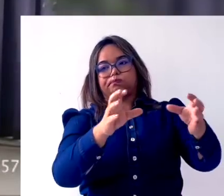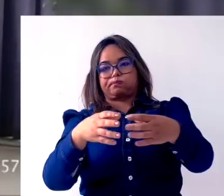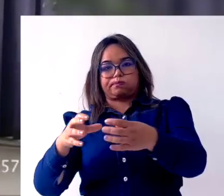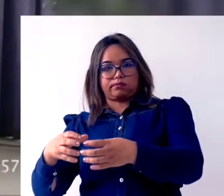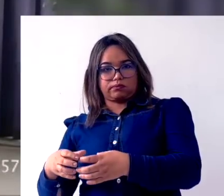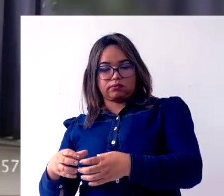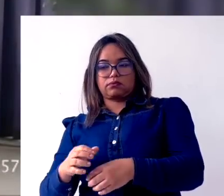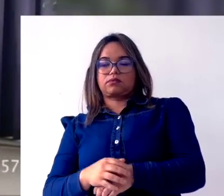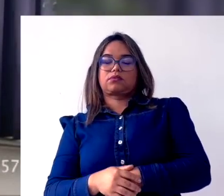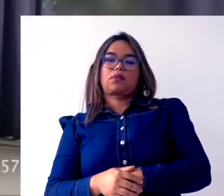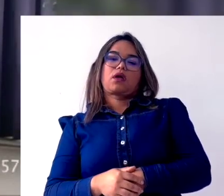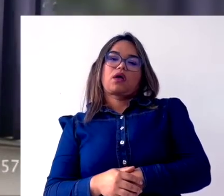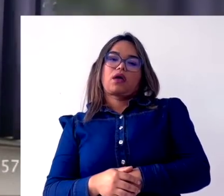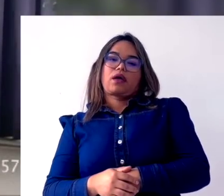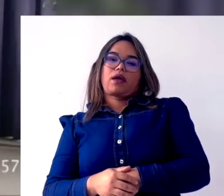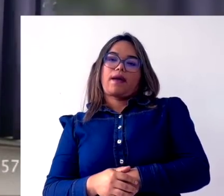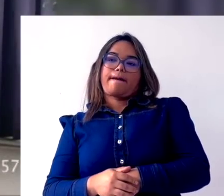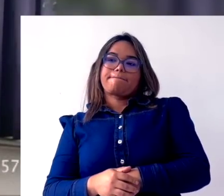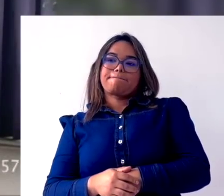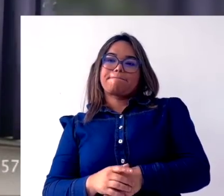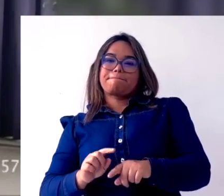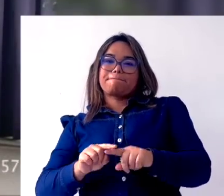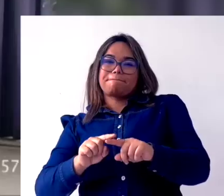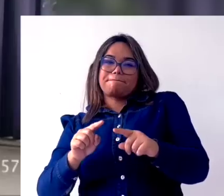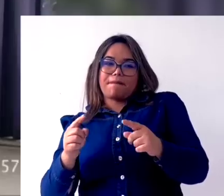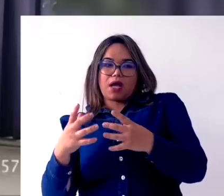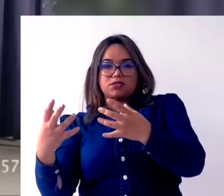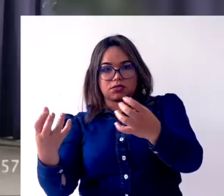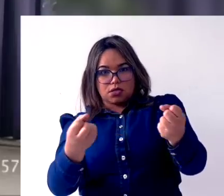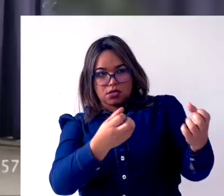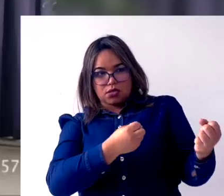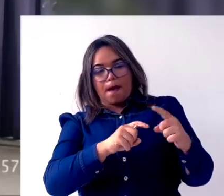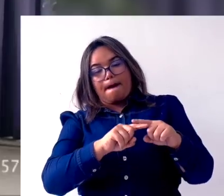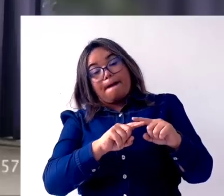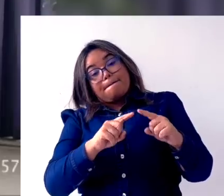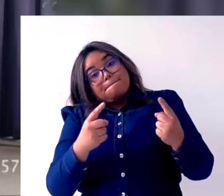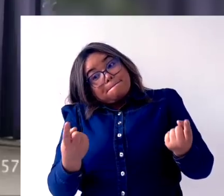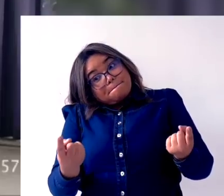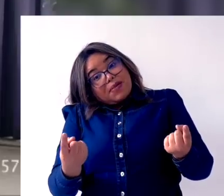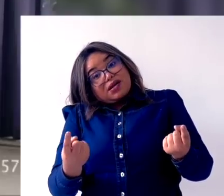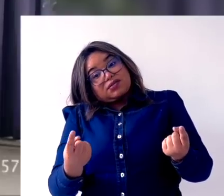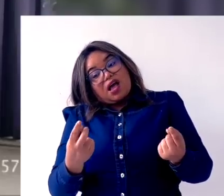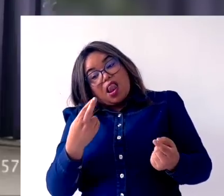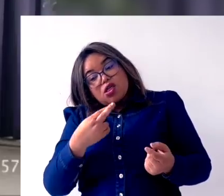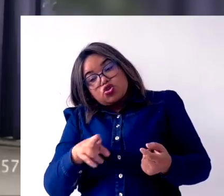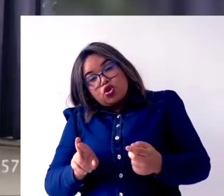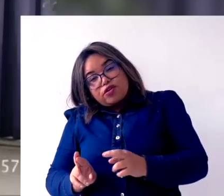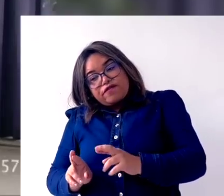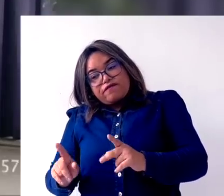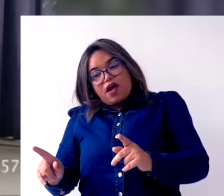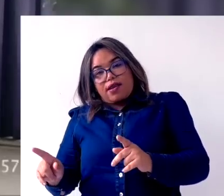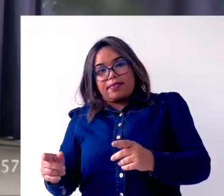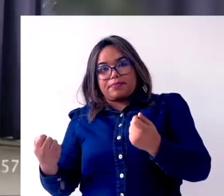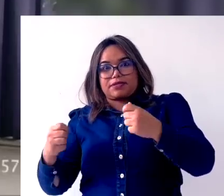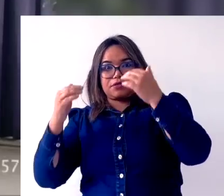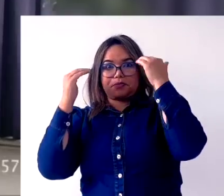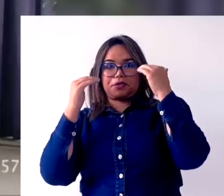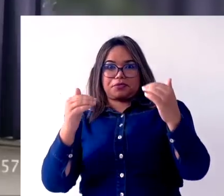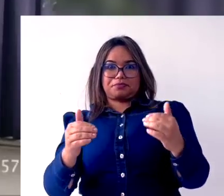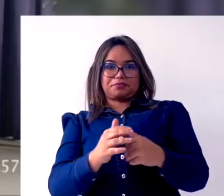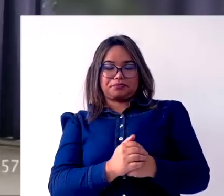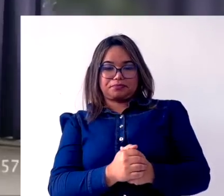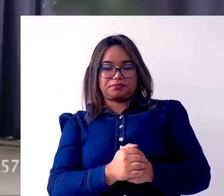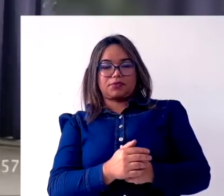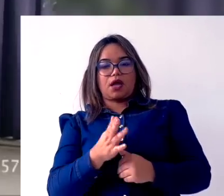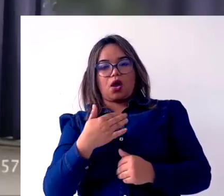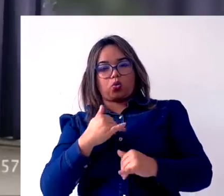religiões que são pouco convencionais. É melhor você entrar no barco, senão... E vai ficar pior. Eu estou trazendo notícias ruins,